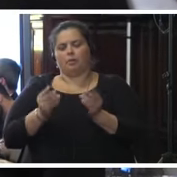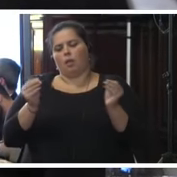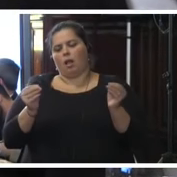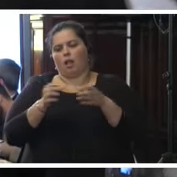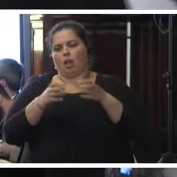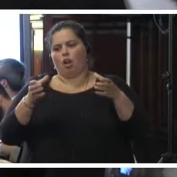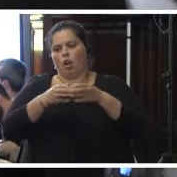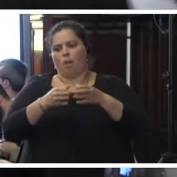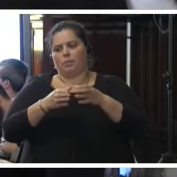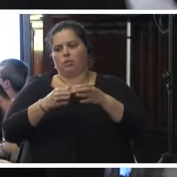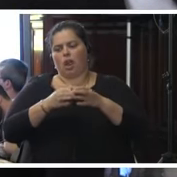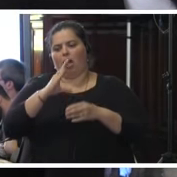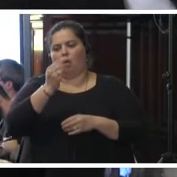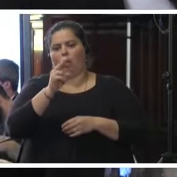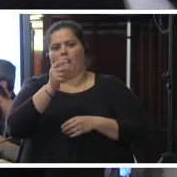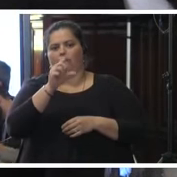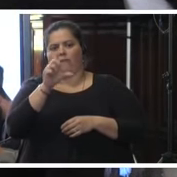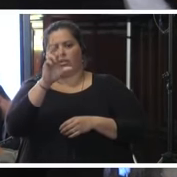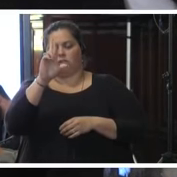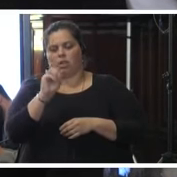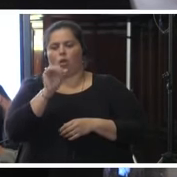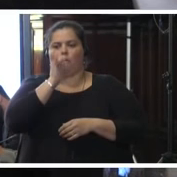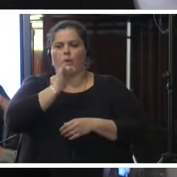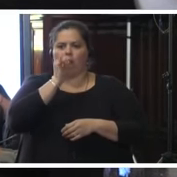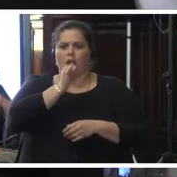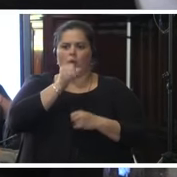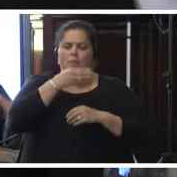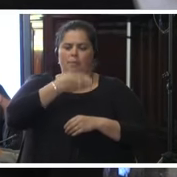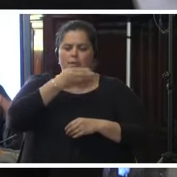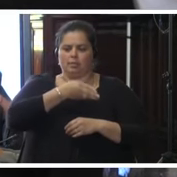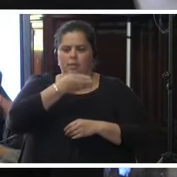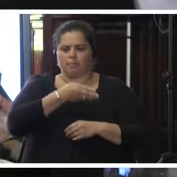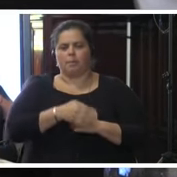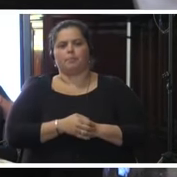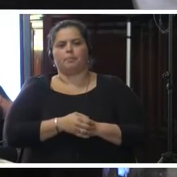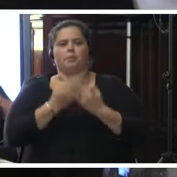to intervene. Many thanks, Madam President.